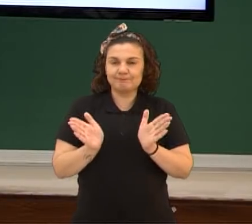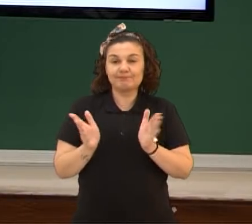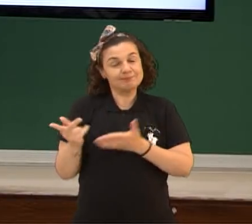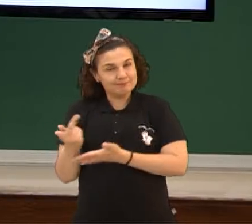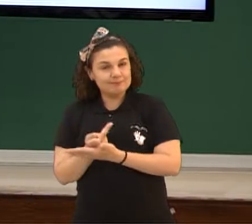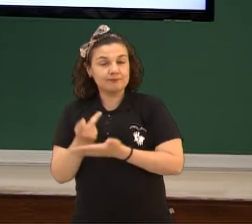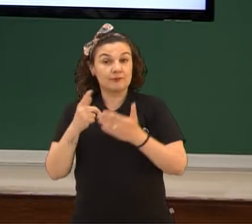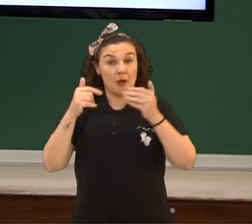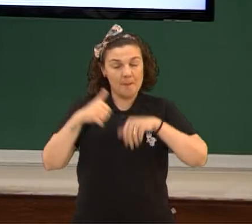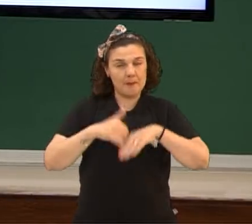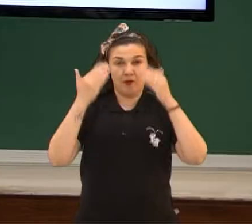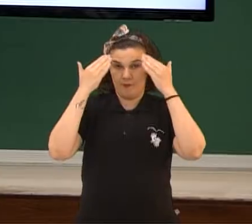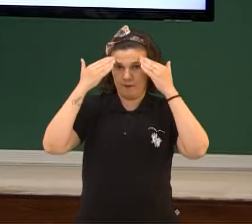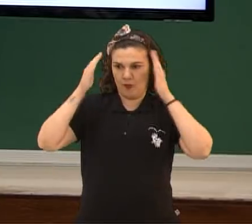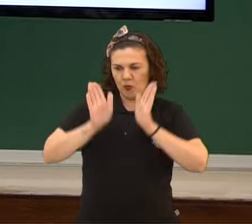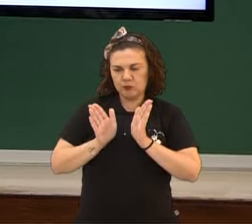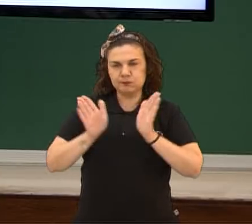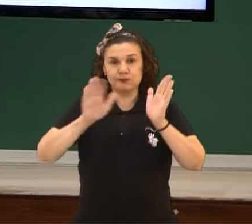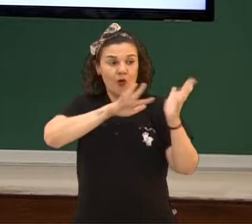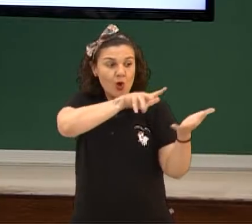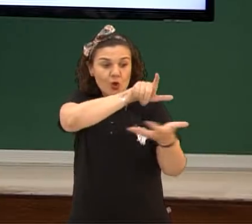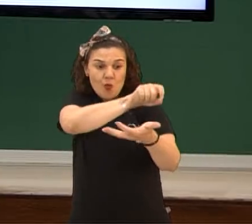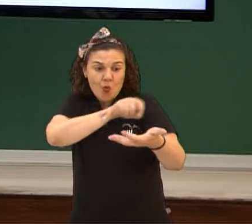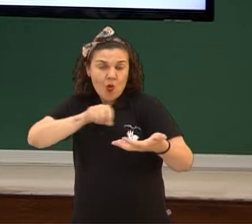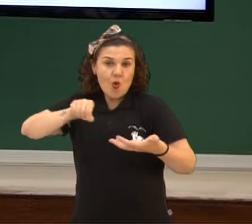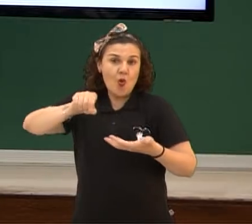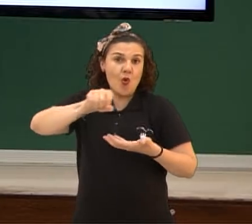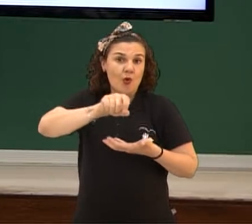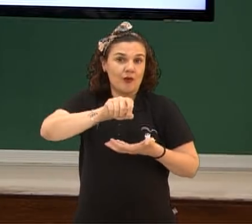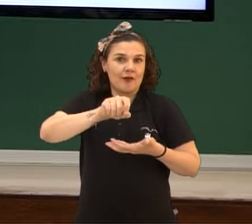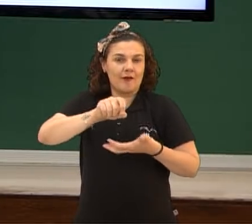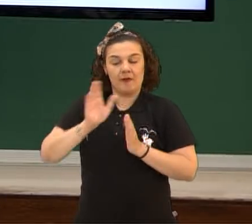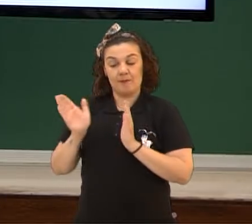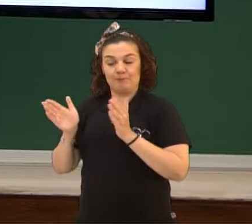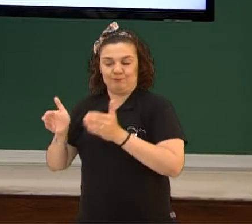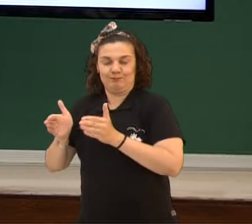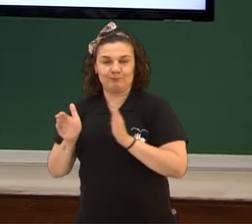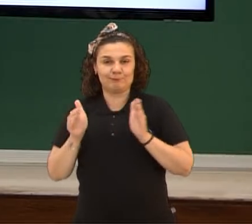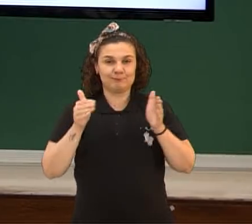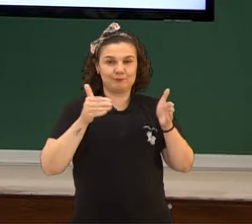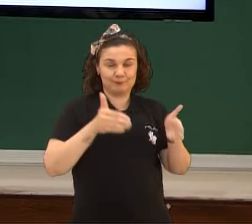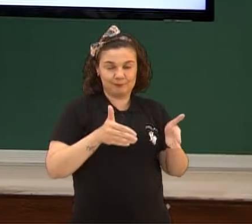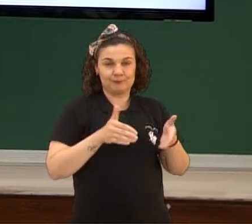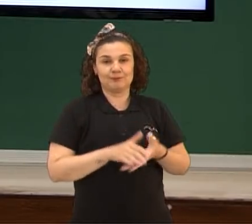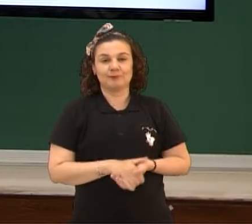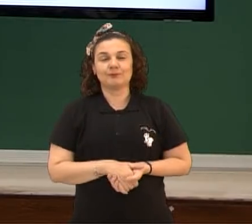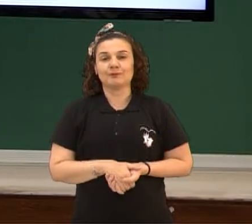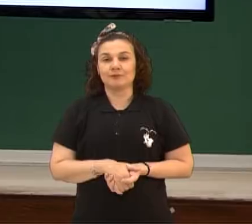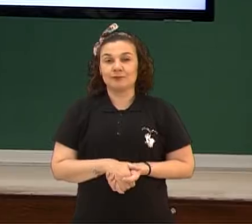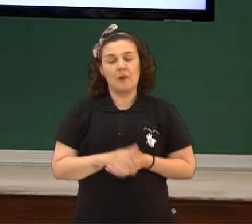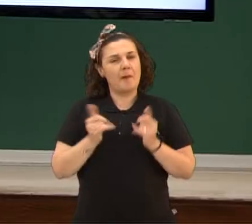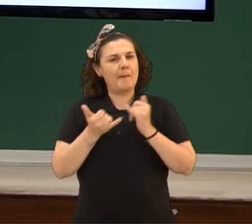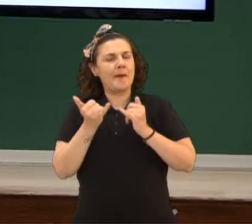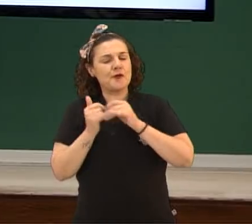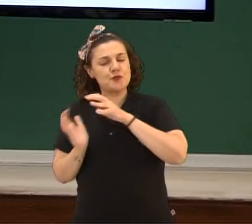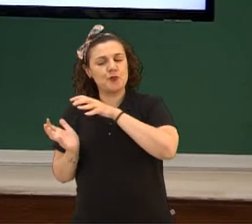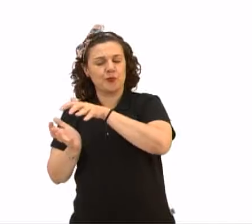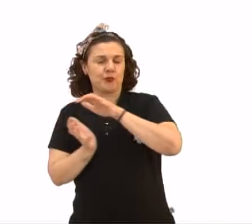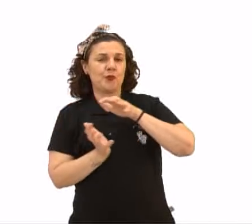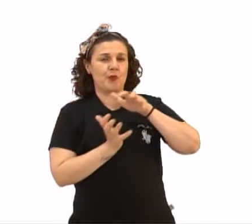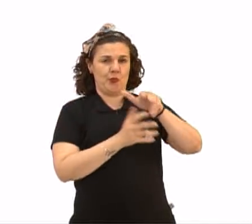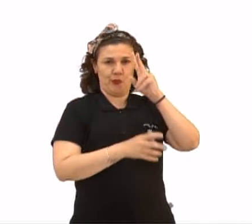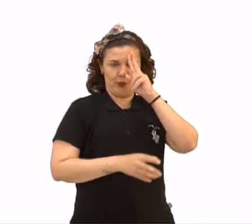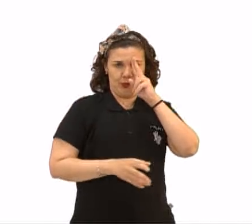histórias em quadrinhos divulgadas mundo afora, né? Que são 2 cenários distintos, dois universos, né? Podemos assim